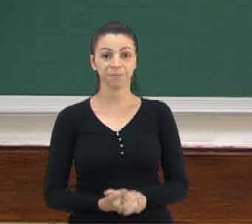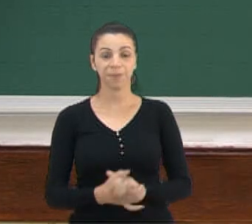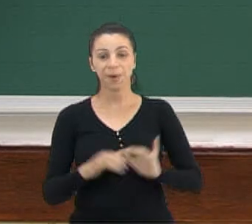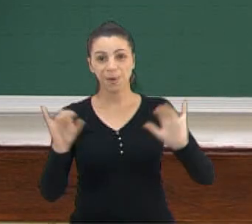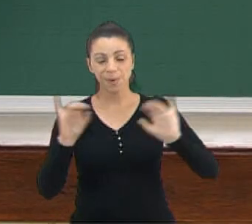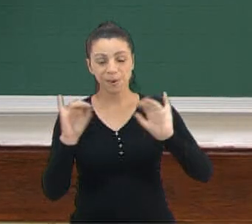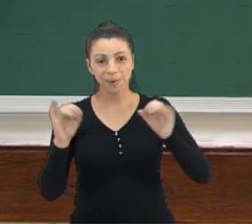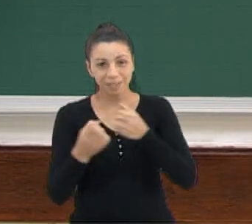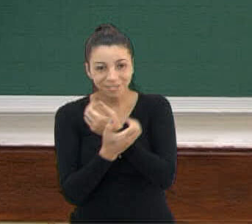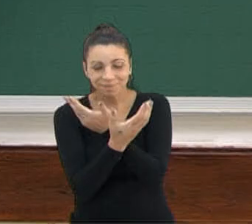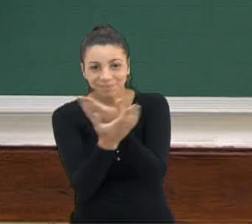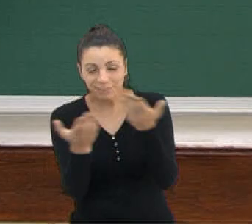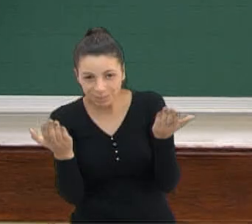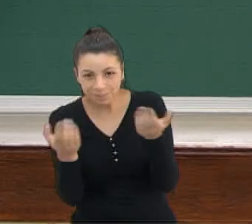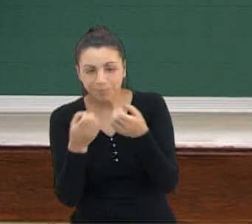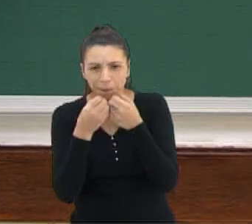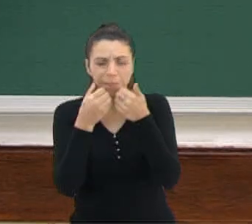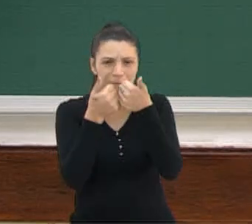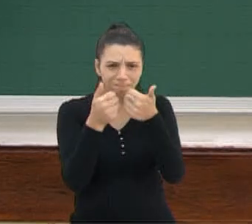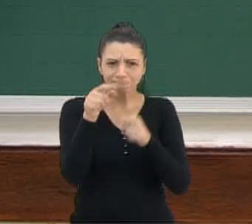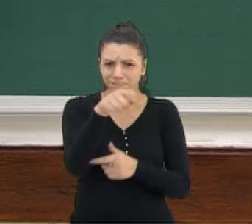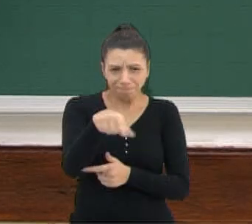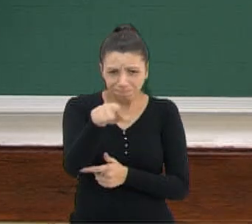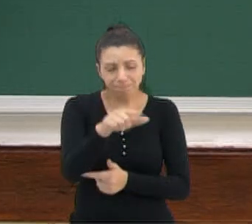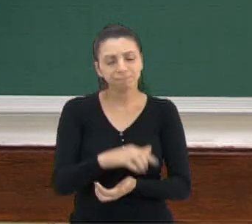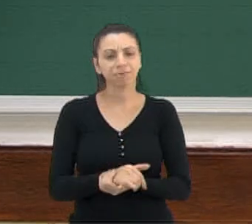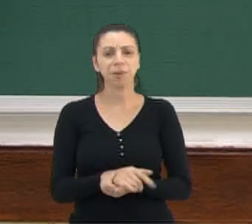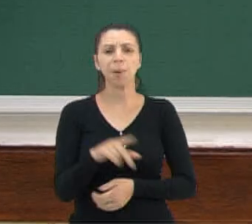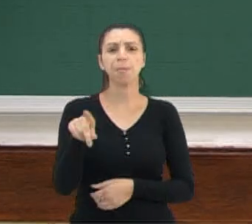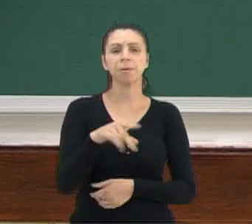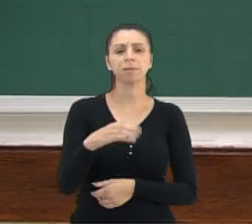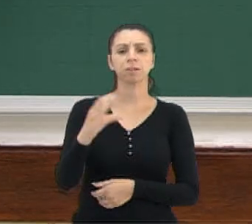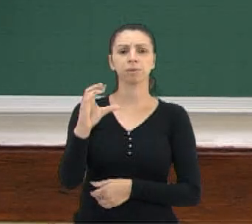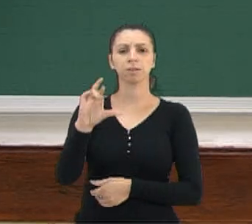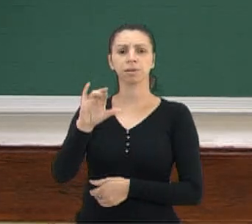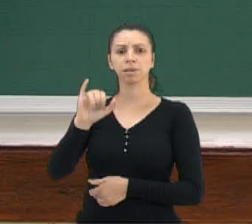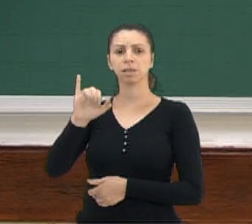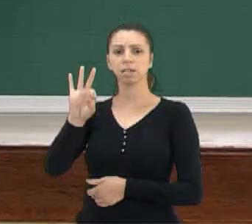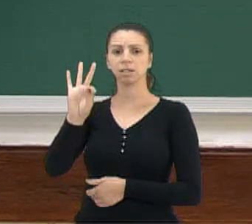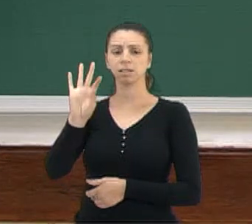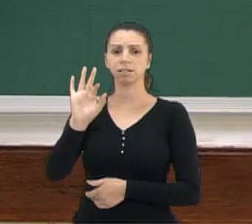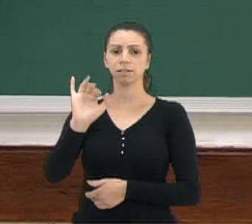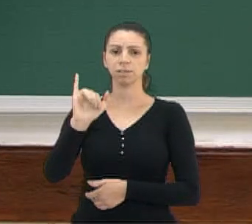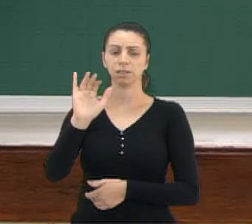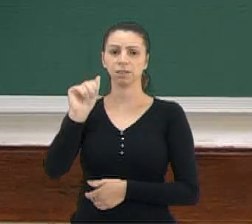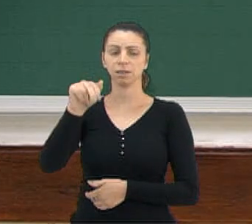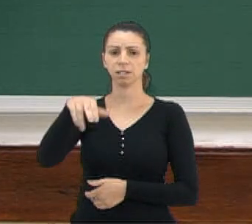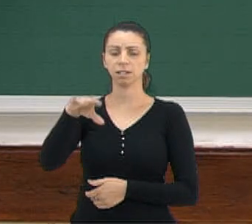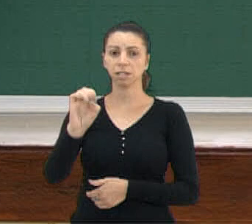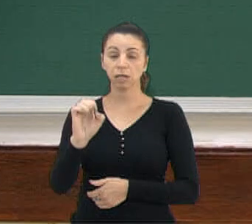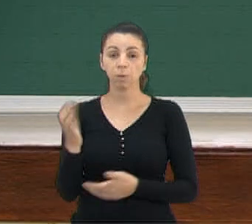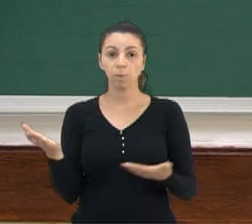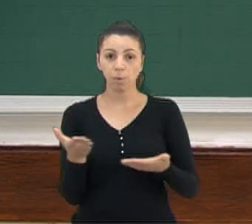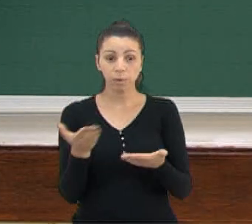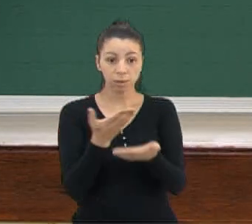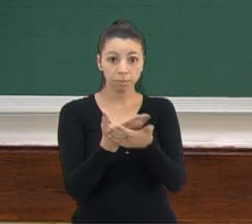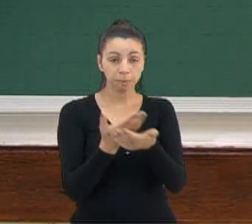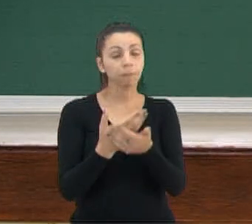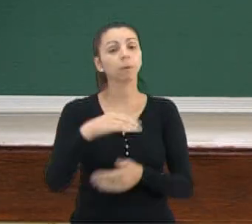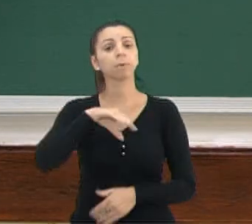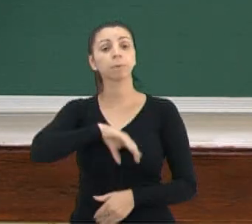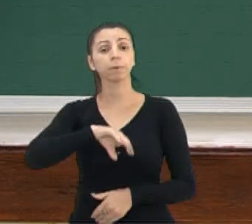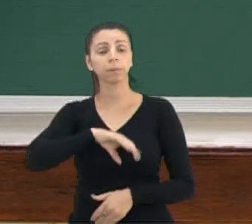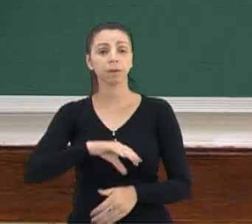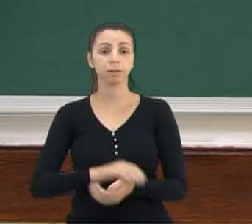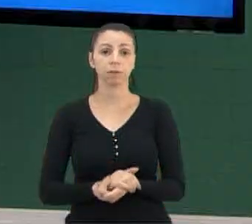Olá, galera, tudo bem com vocês? Então, eu sou a professora Cristiane, estamos aqui para mais uma aula de língua portuguesa.